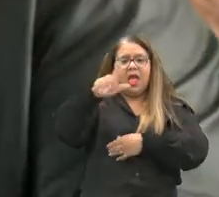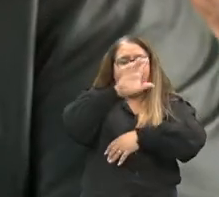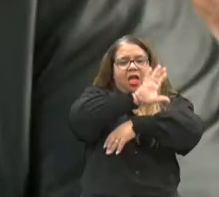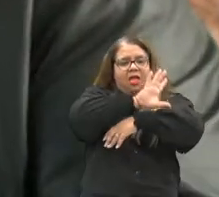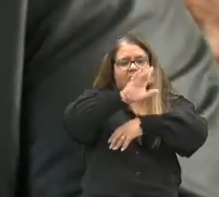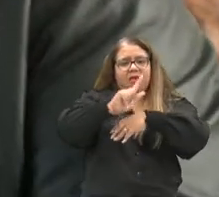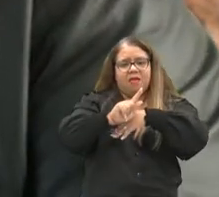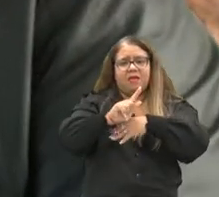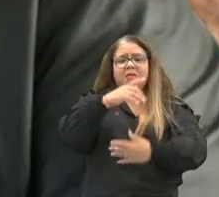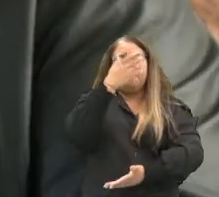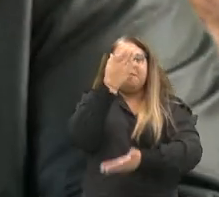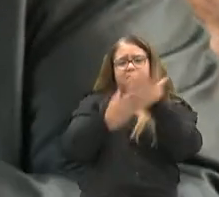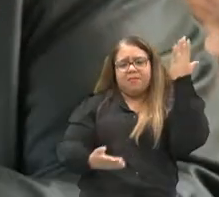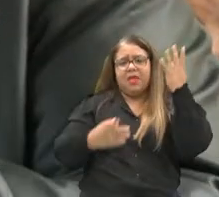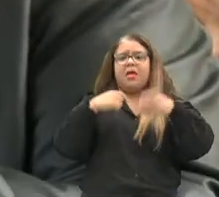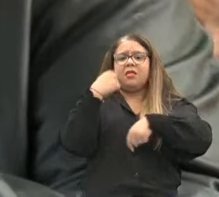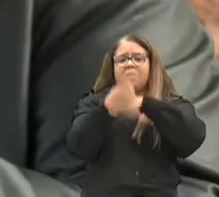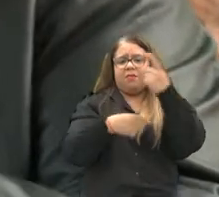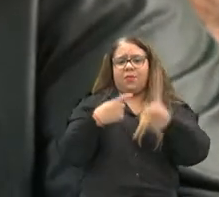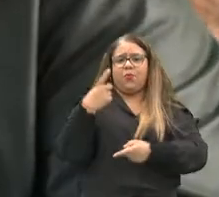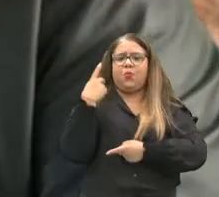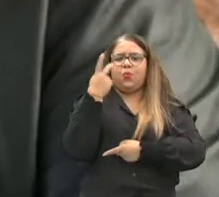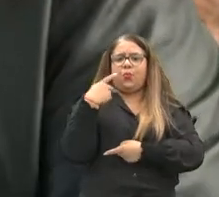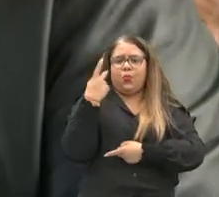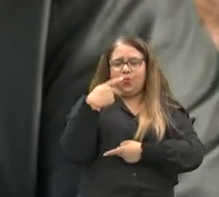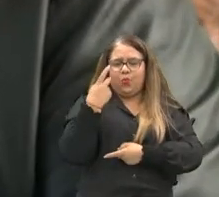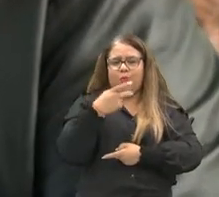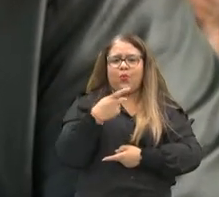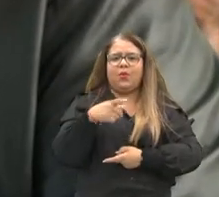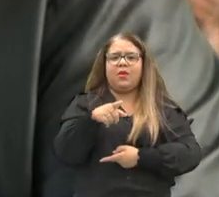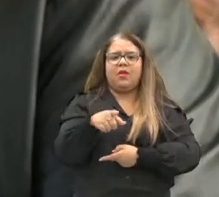disso, politicamente, quando ele se torna